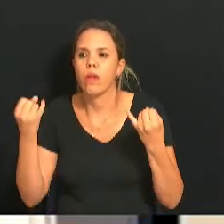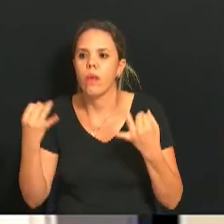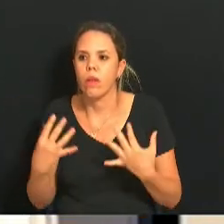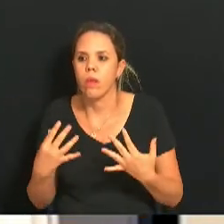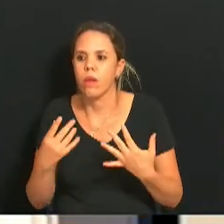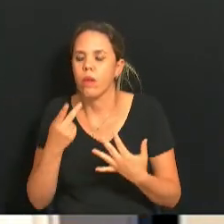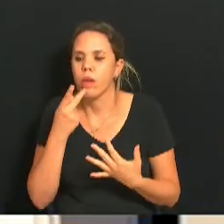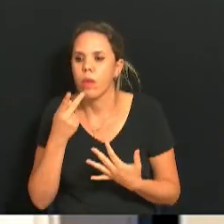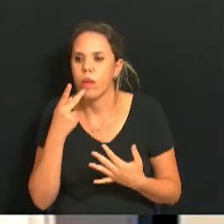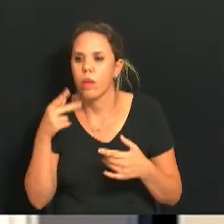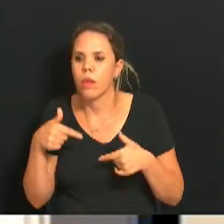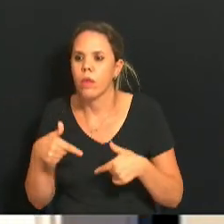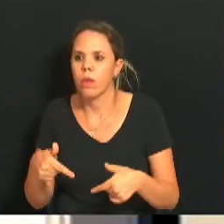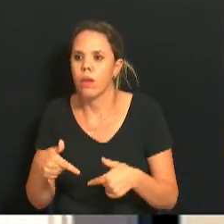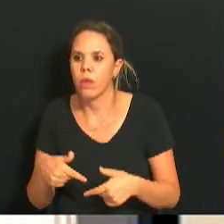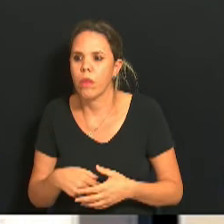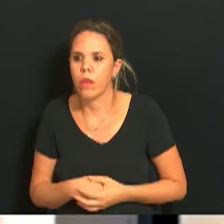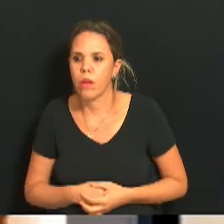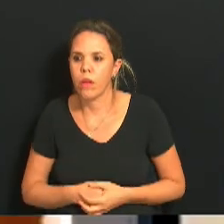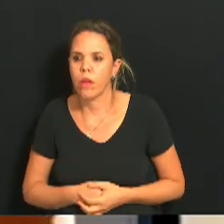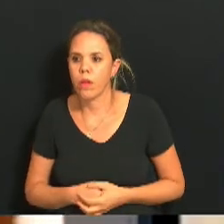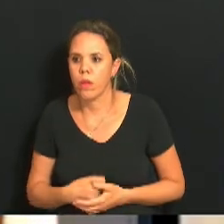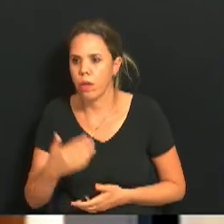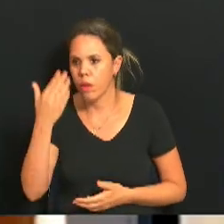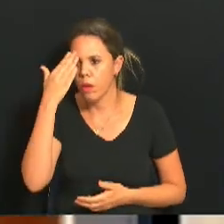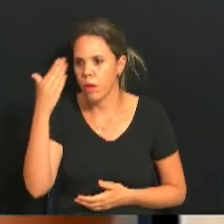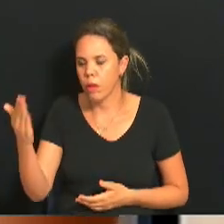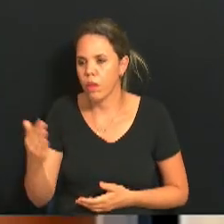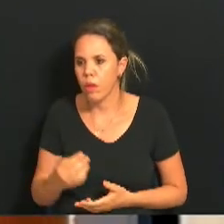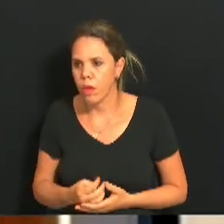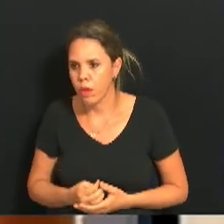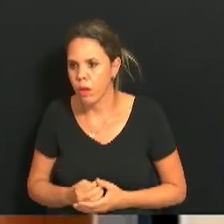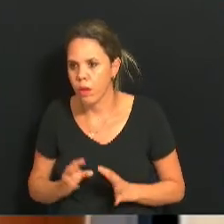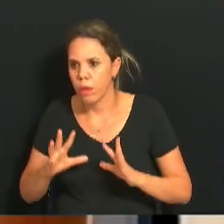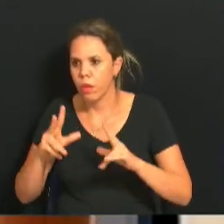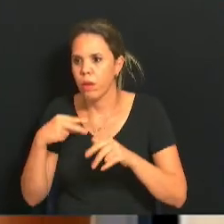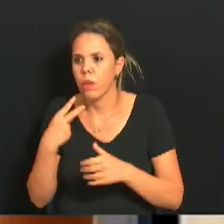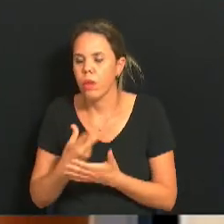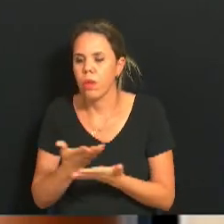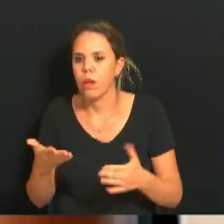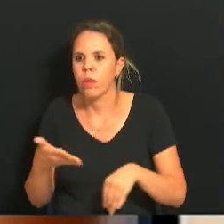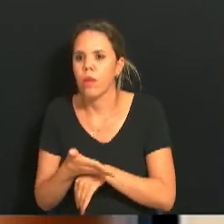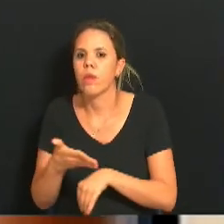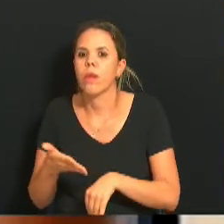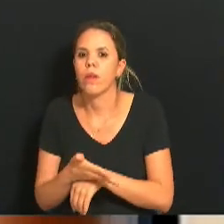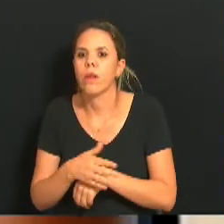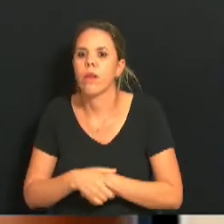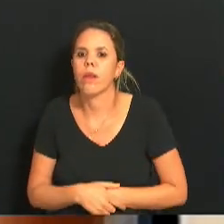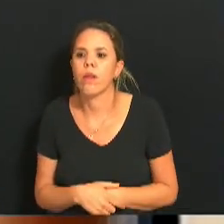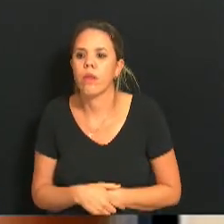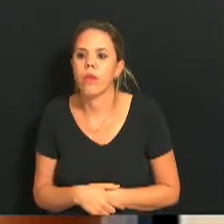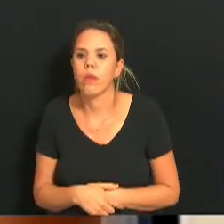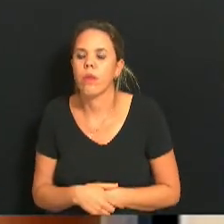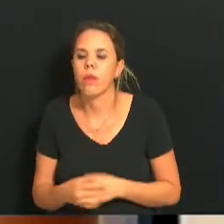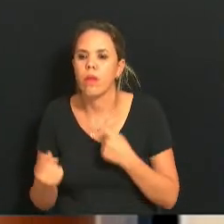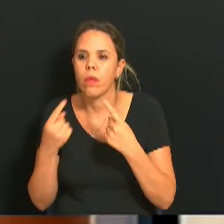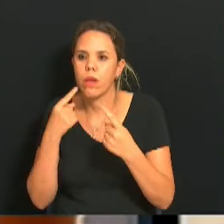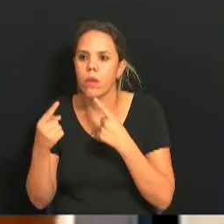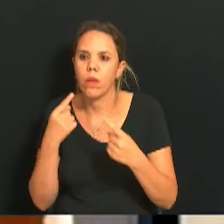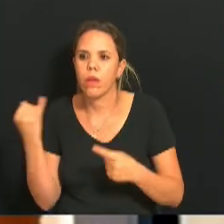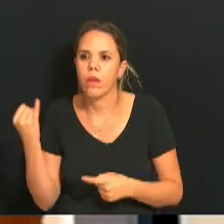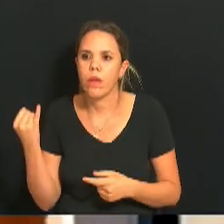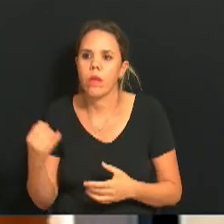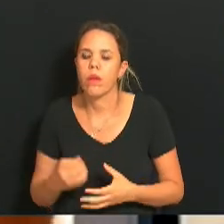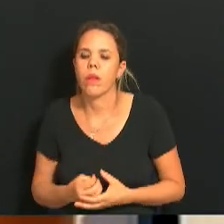nas ações da cidade agradecer a todos vereadores participaram esse diário é de extrema